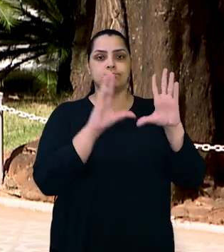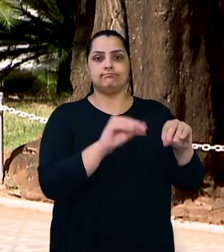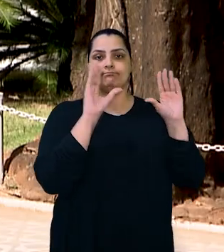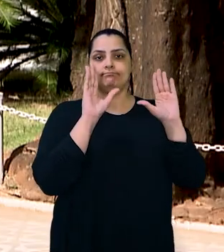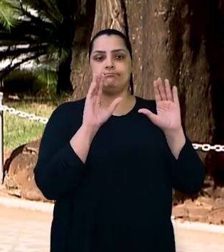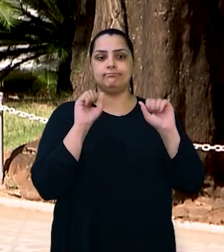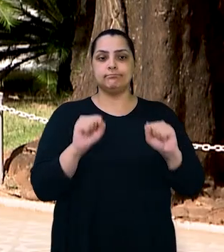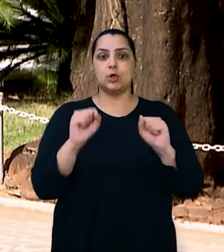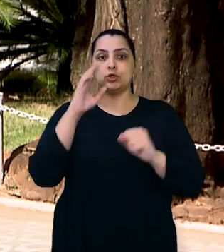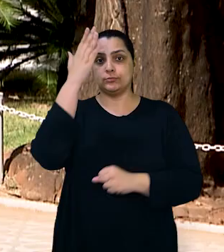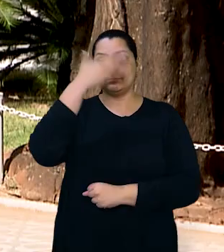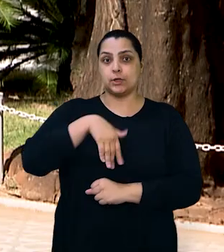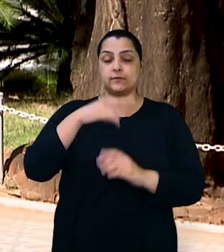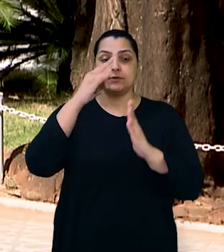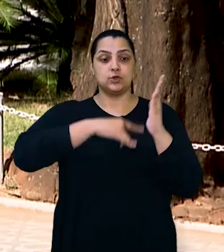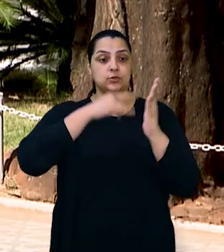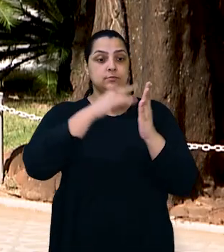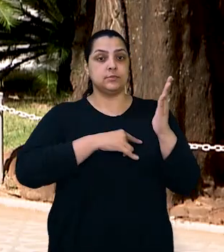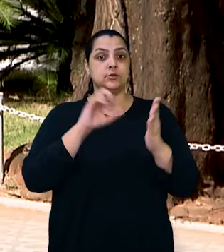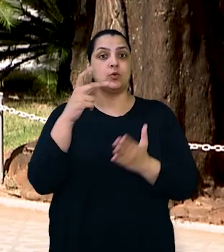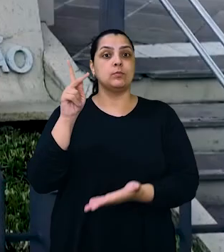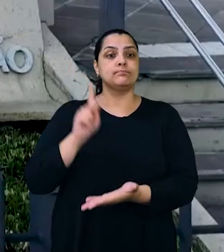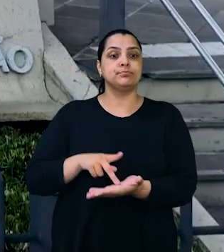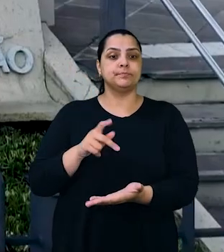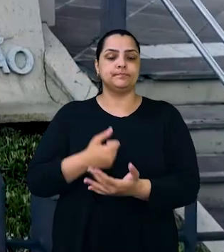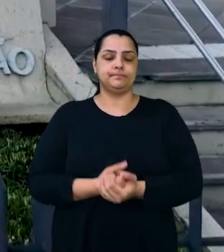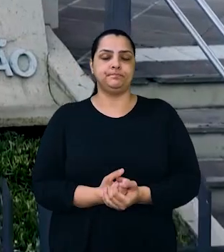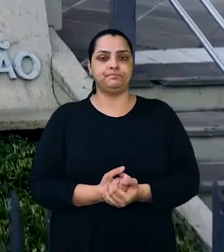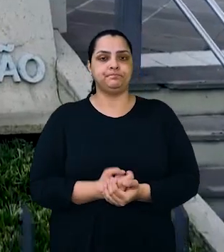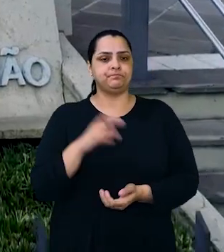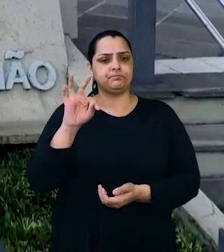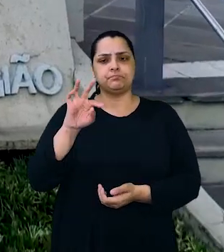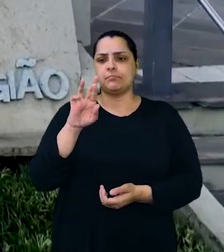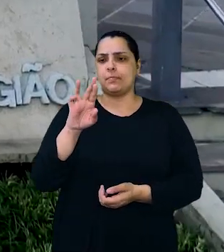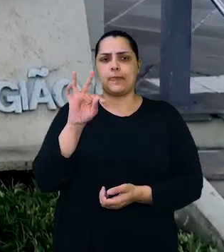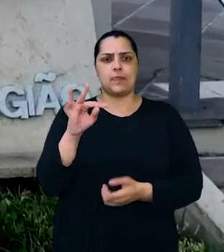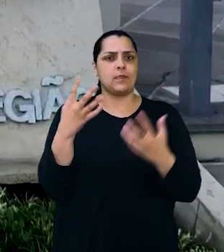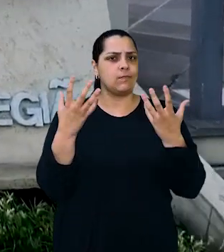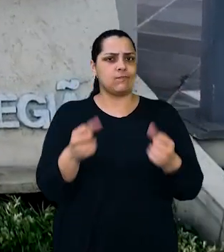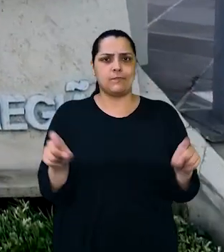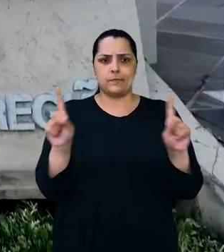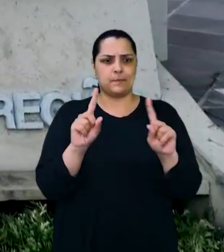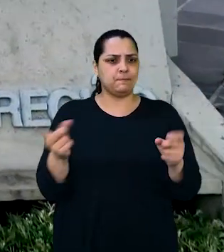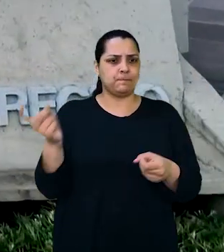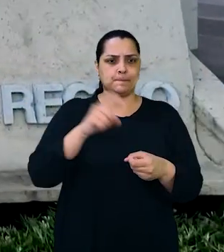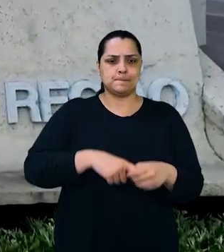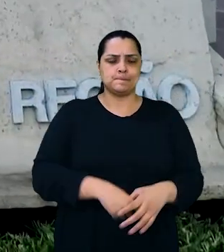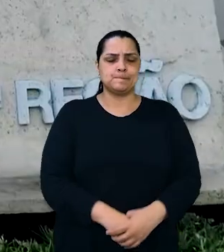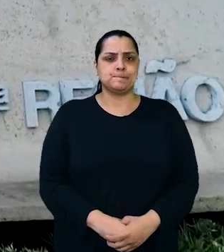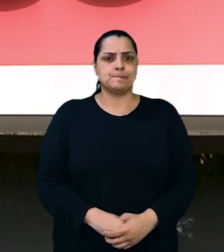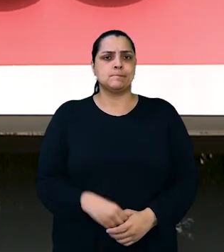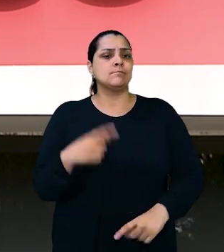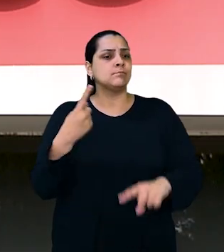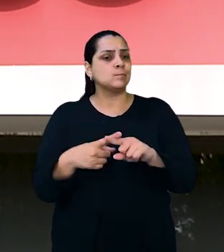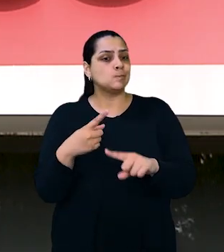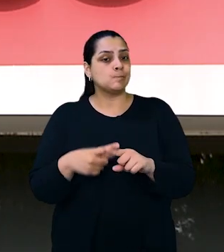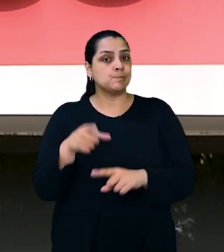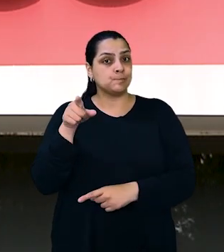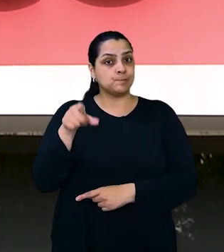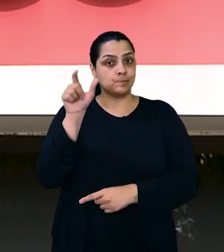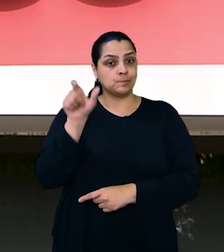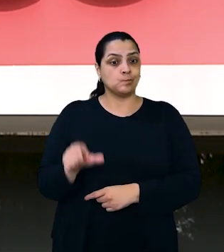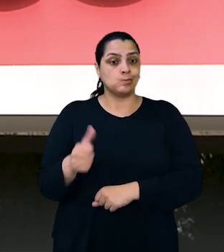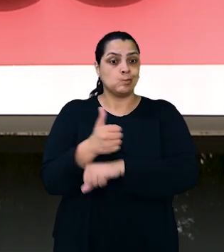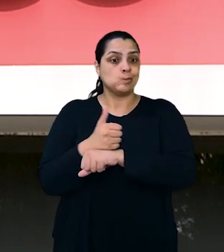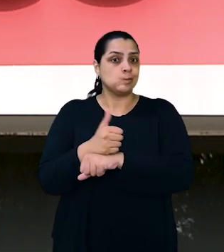ser comprovado por documentos ou fatos. O regional, no entanto, negou a reintegração. A justificativa foi que a